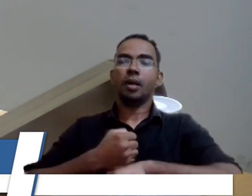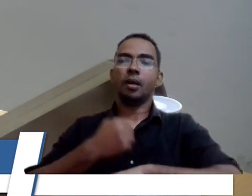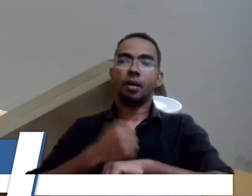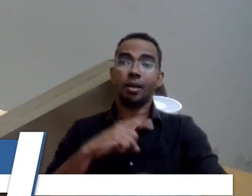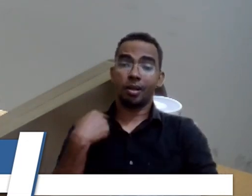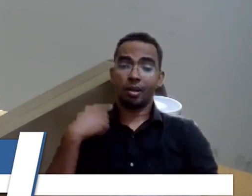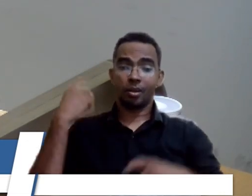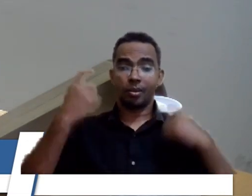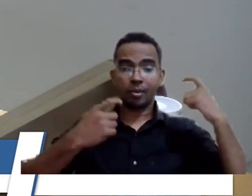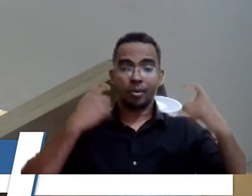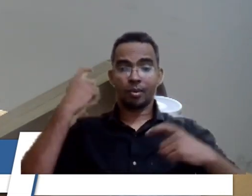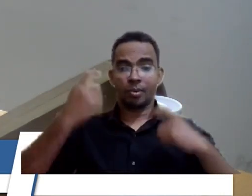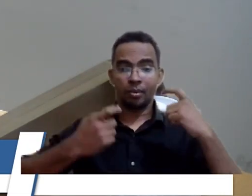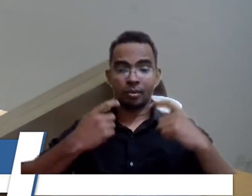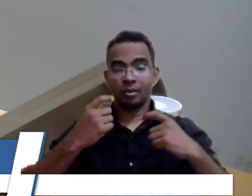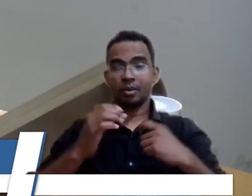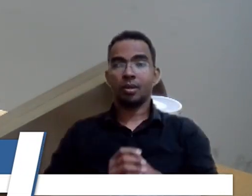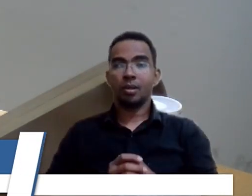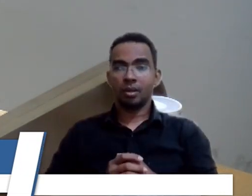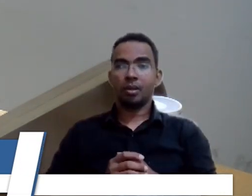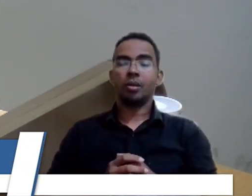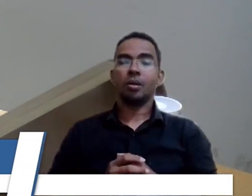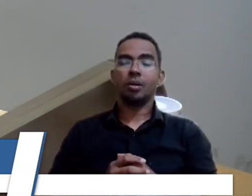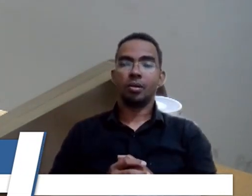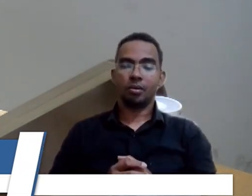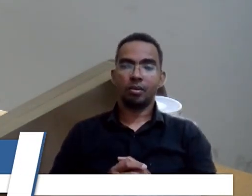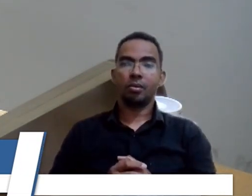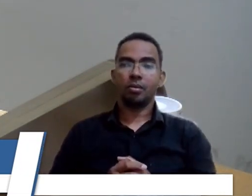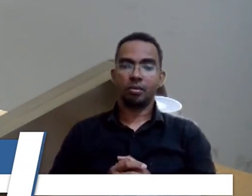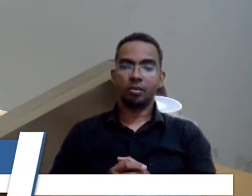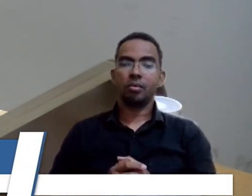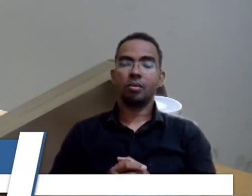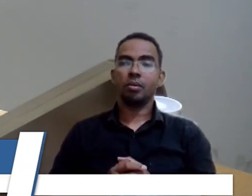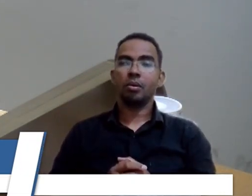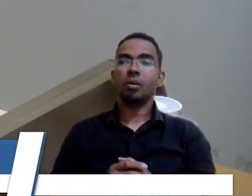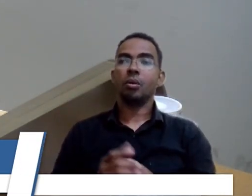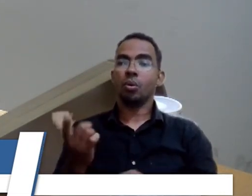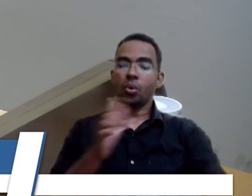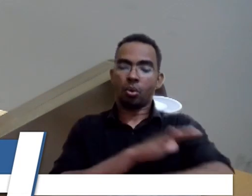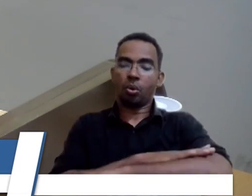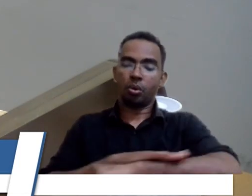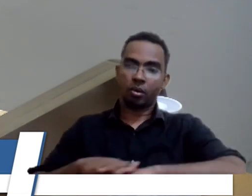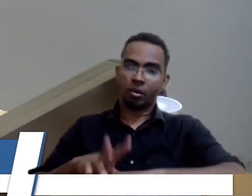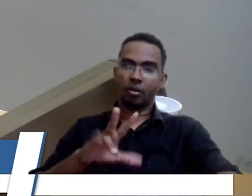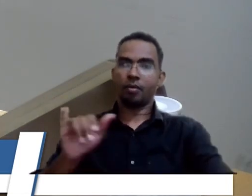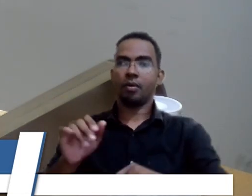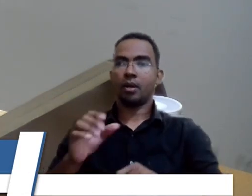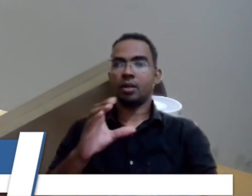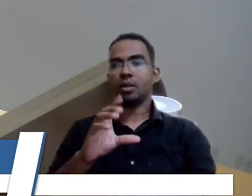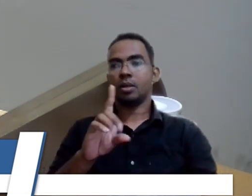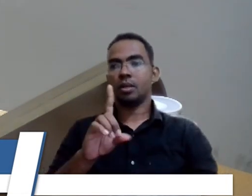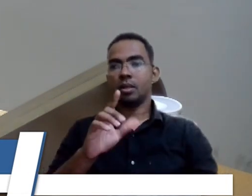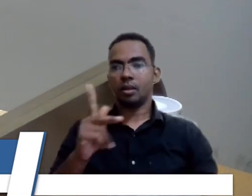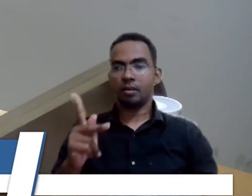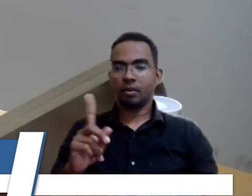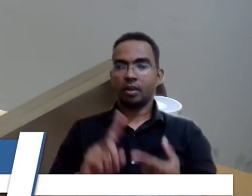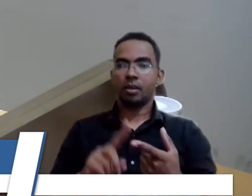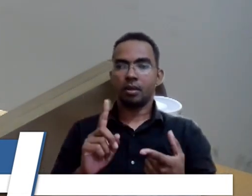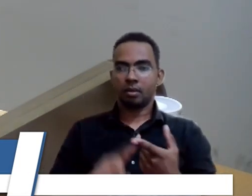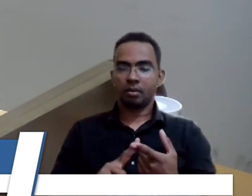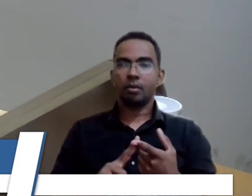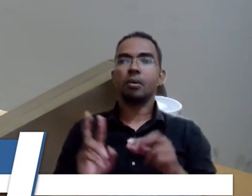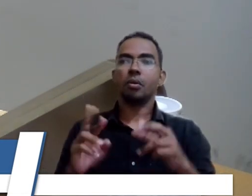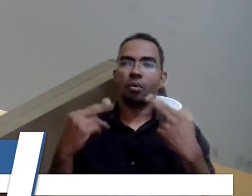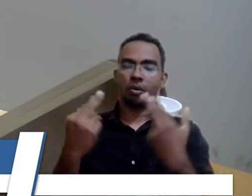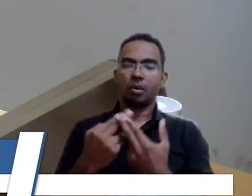preocupados, né, igual a Rio Negro Solimões, o outro asfalto que vai ali para o CDP, até você já teve reunião lá com o pessoal